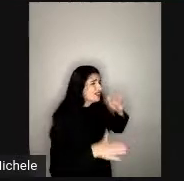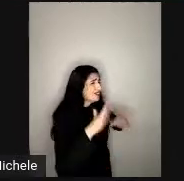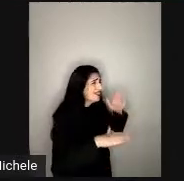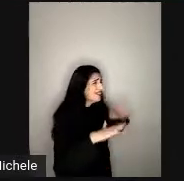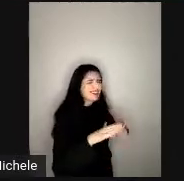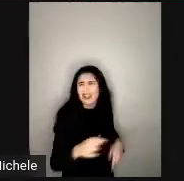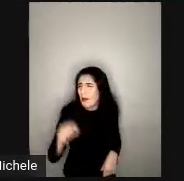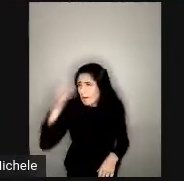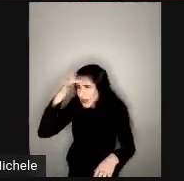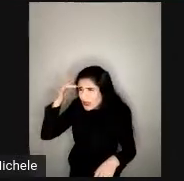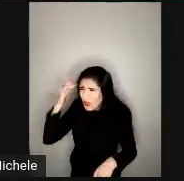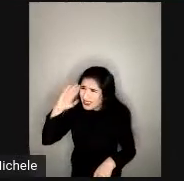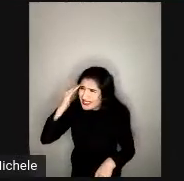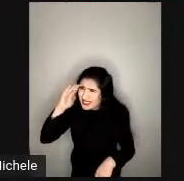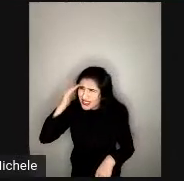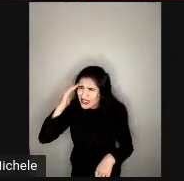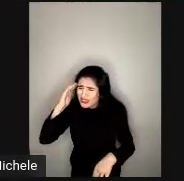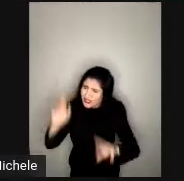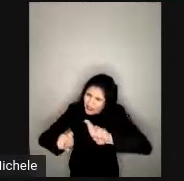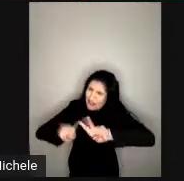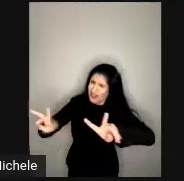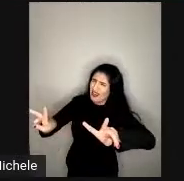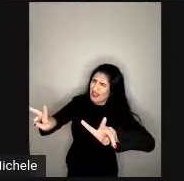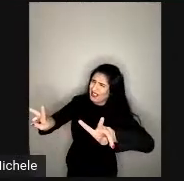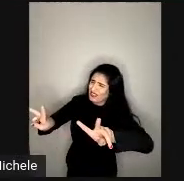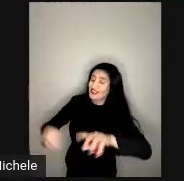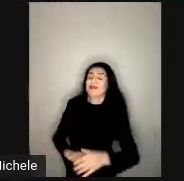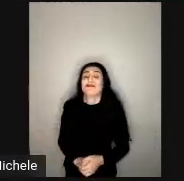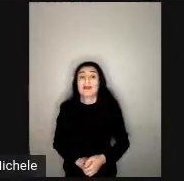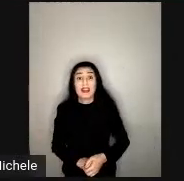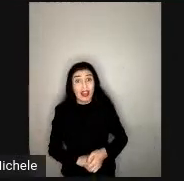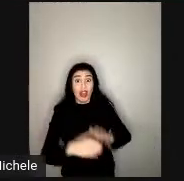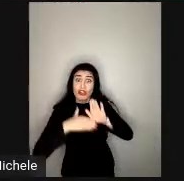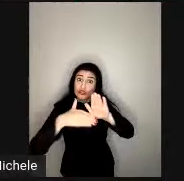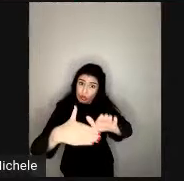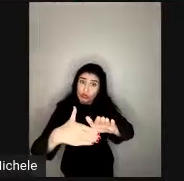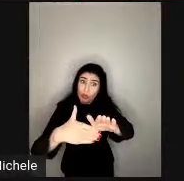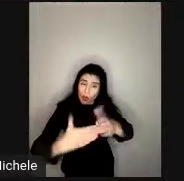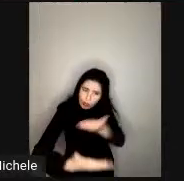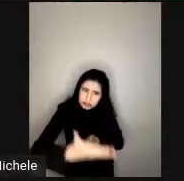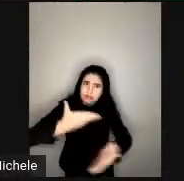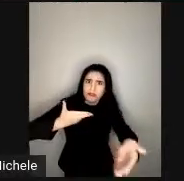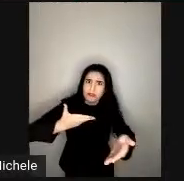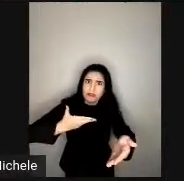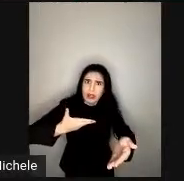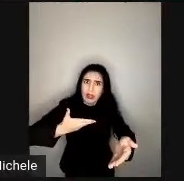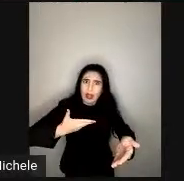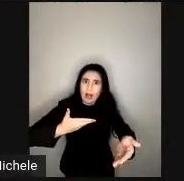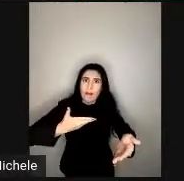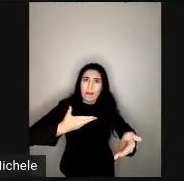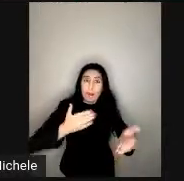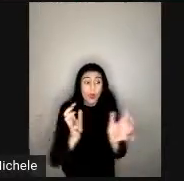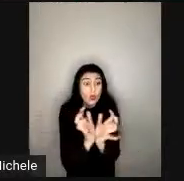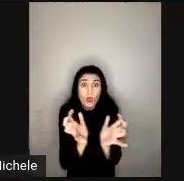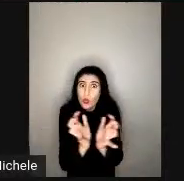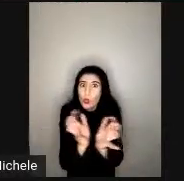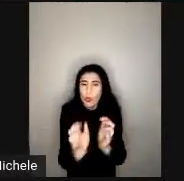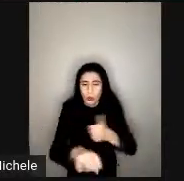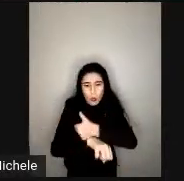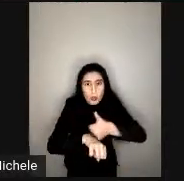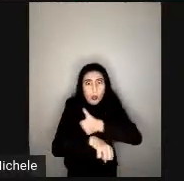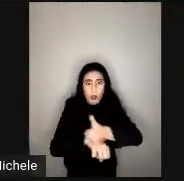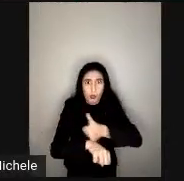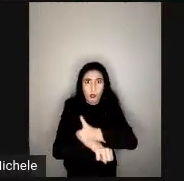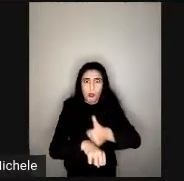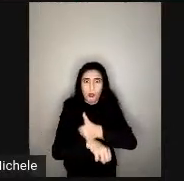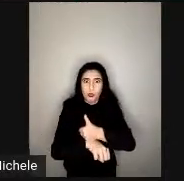compreendia, né? Então, isso também acho que foi uma coisa que ajudou a gente a mudar, não só eu, né, toda a nossa equipe, mudar